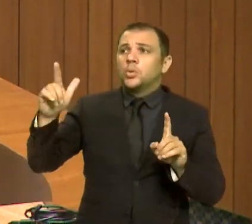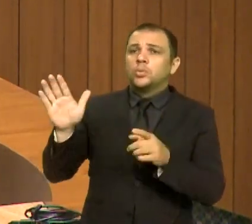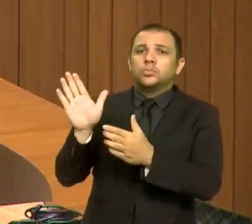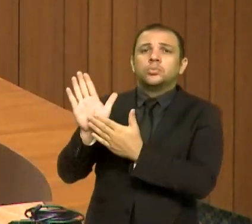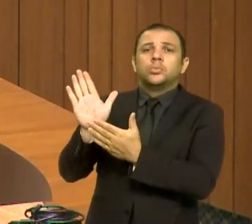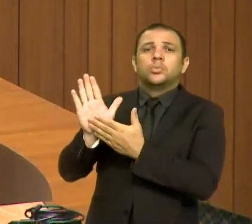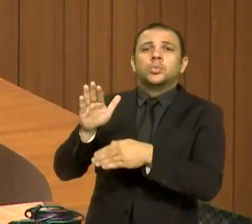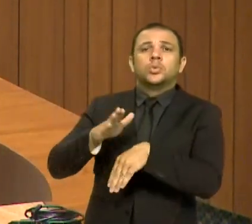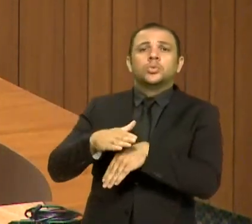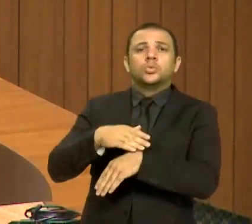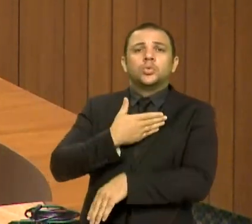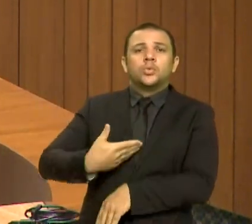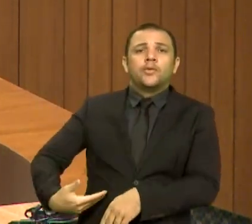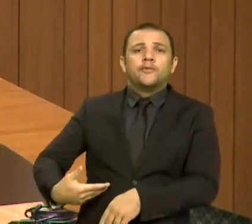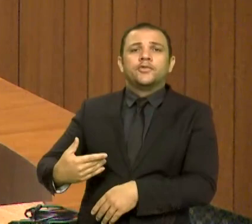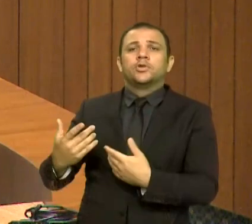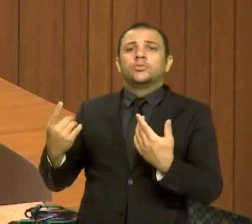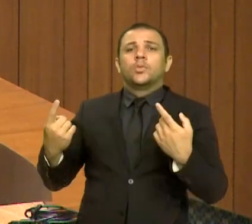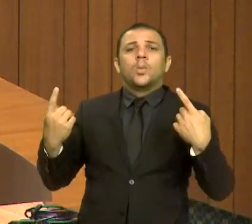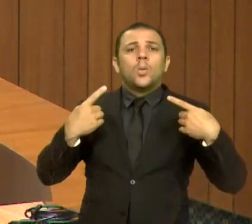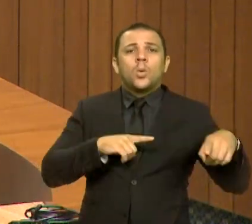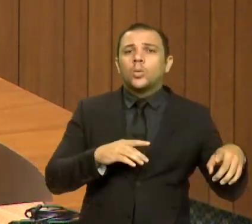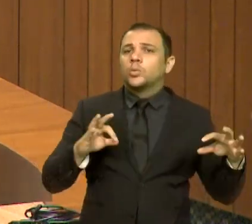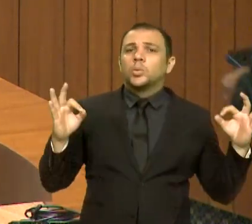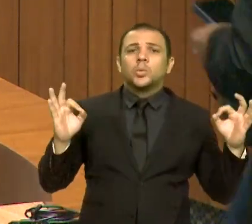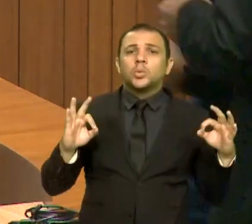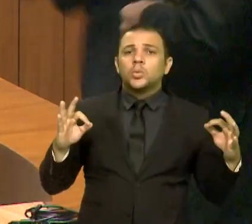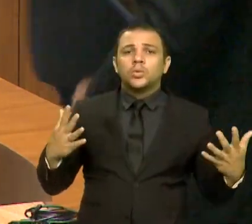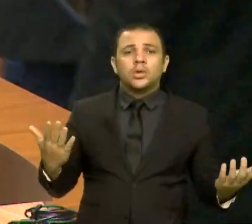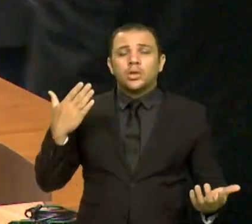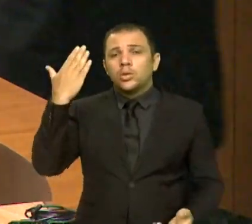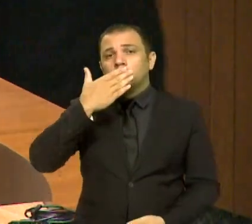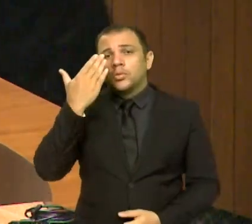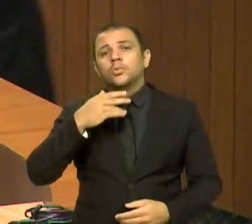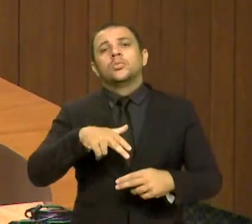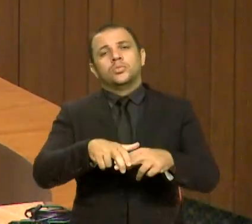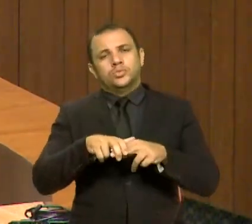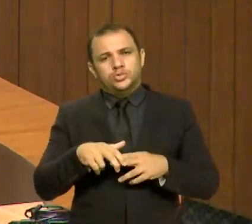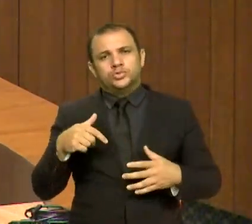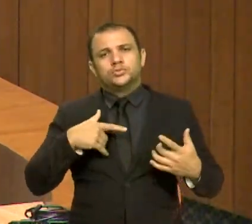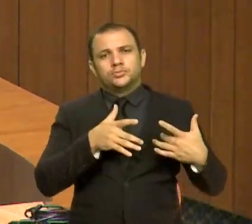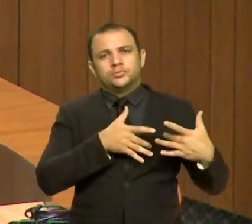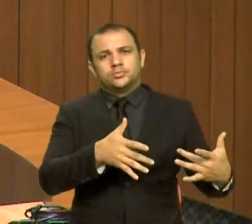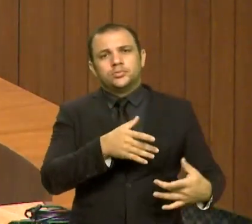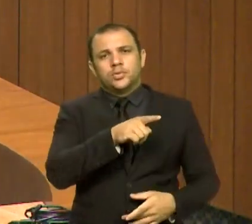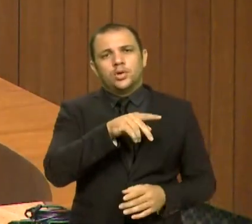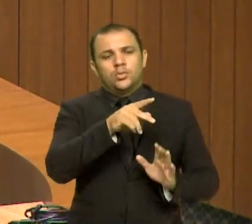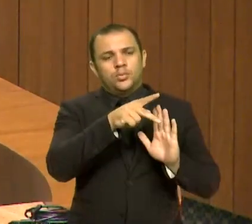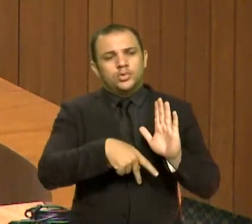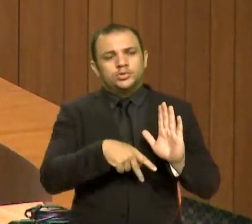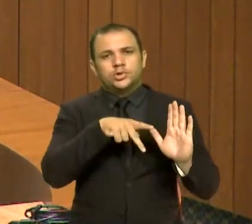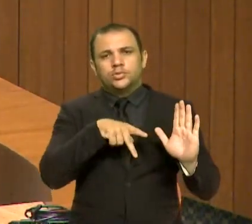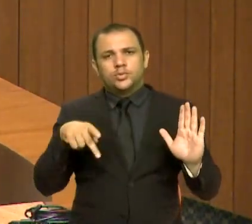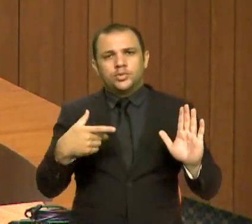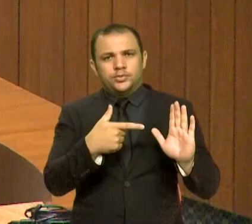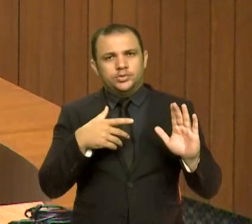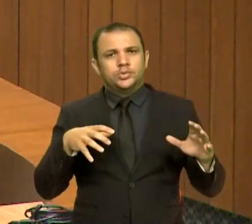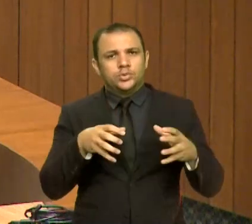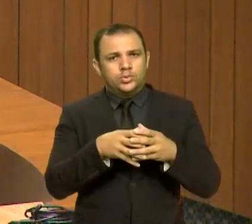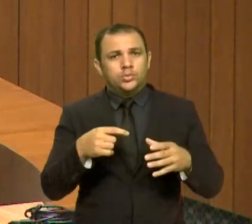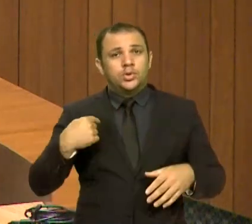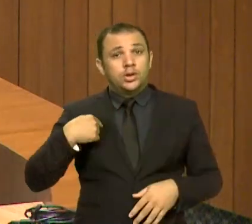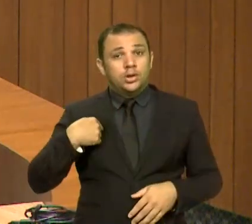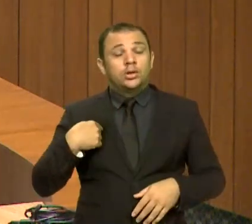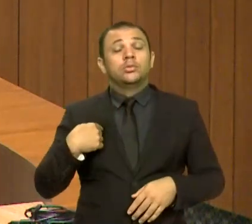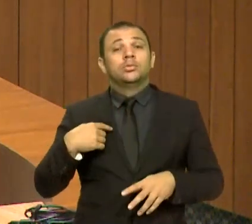governo do estado. Então, eu venho aqui me solidarizar com o projeto dos professores. De qualquer maneira, assim como o deputado do Hélio, eu vou votar